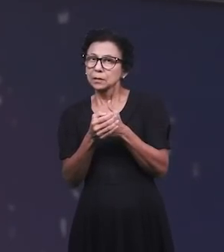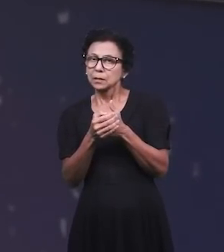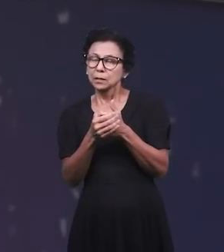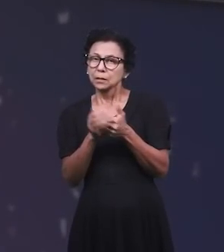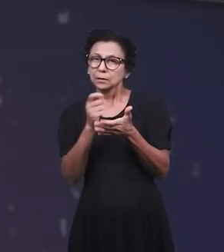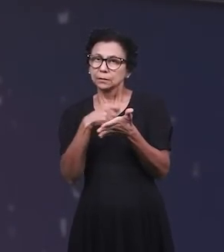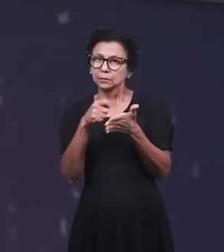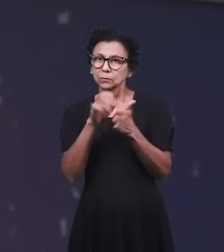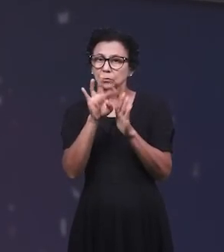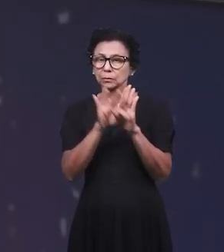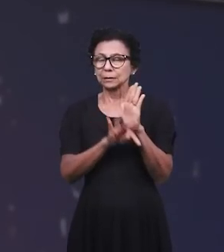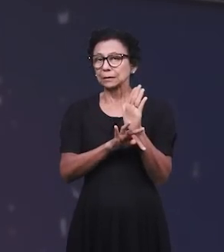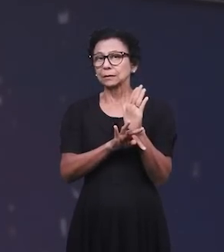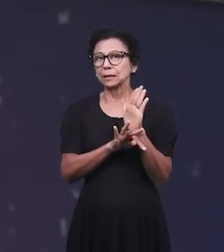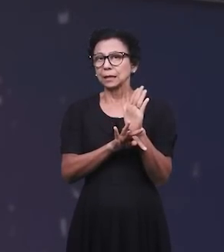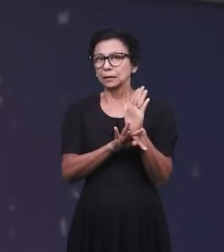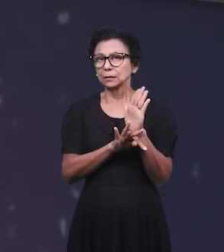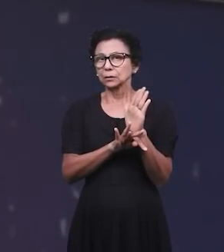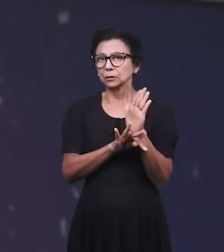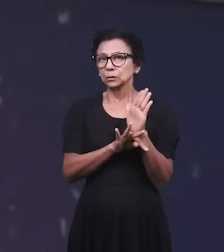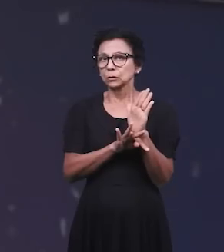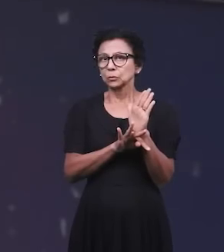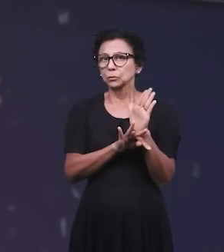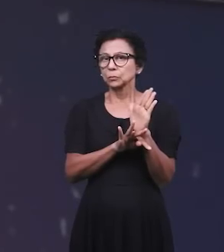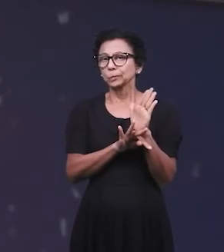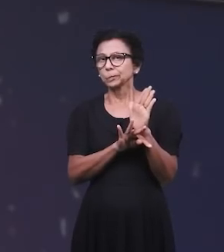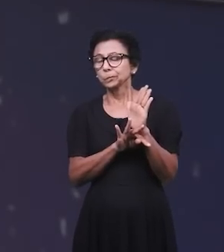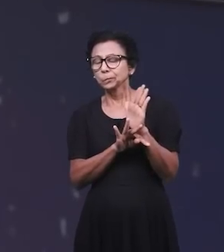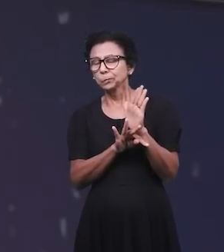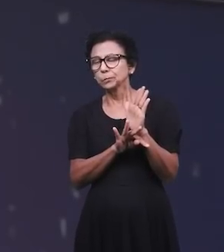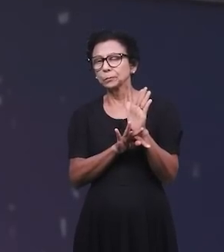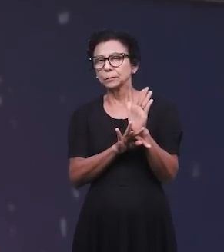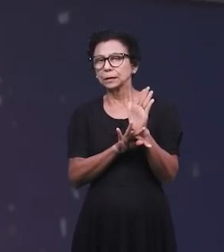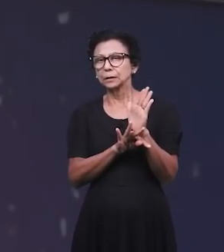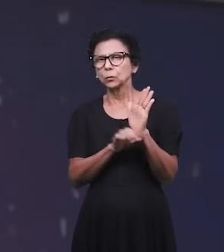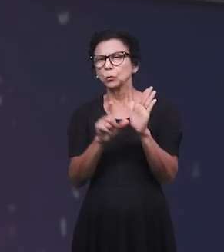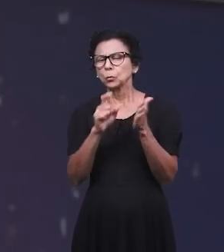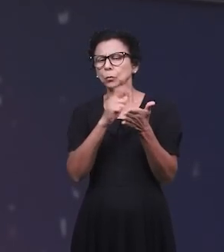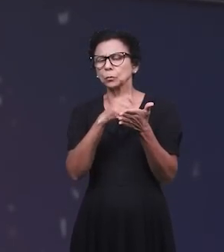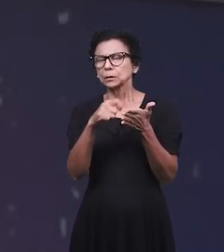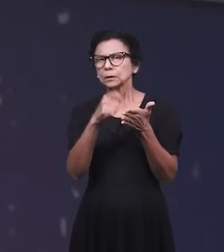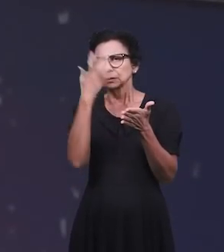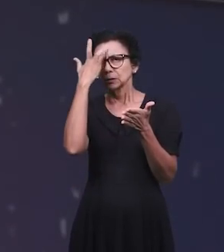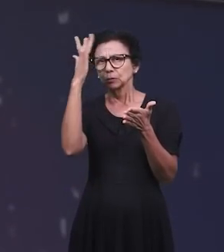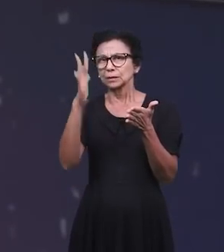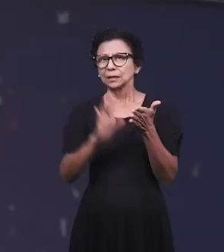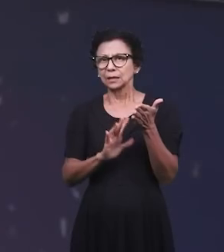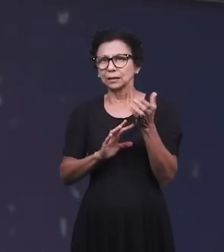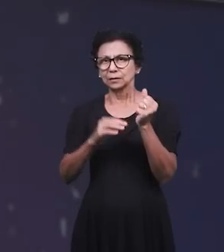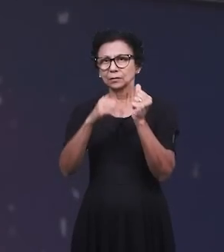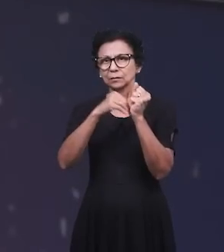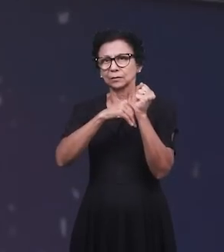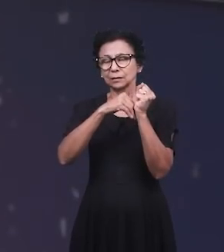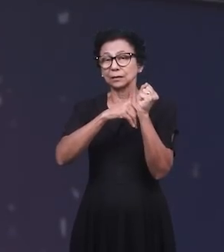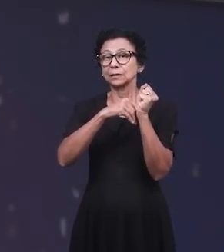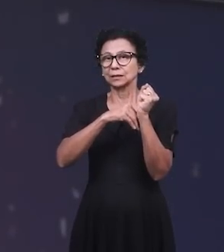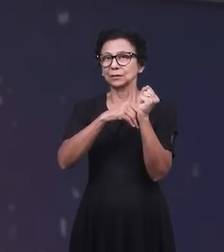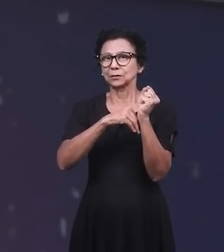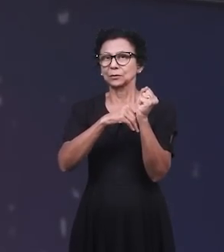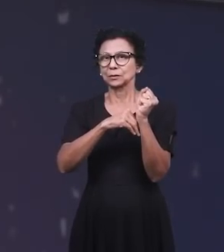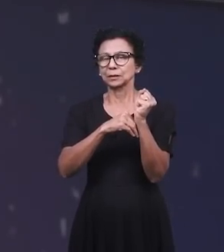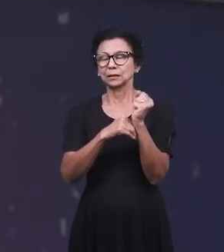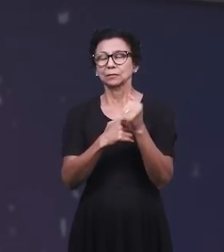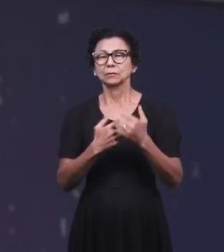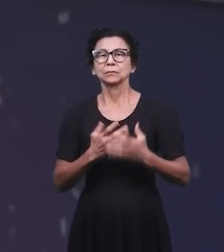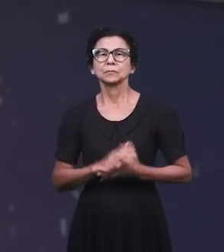texto, e você não sabe necessariamente o que está sendo escrito ali. Por quê? Porque ela foi codificada. Então,